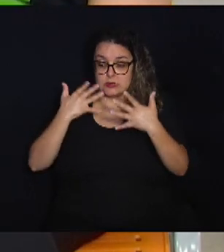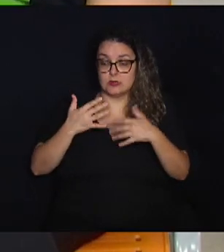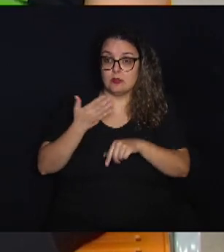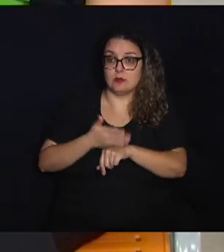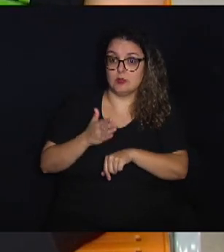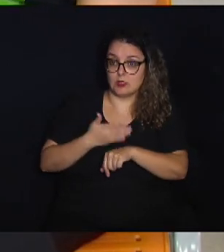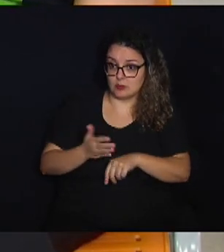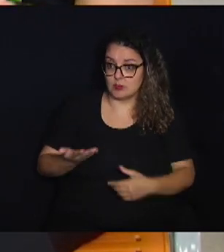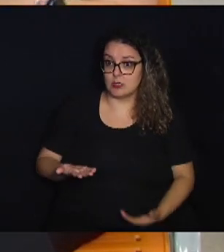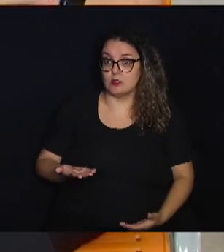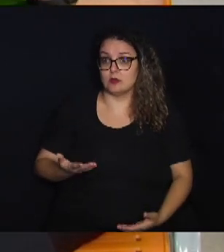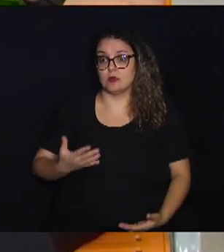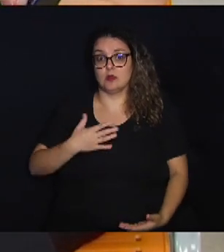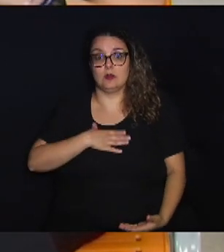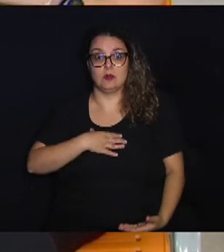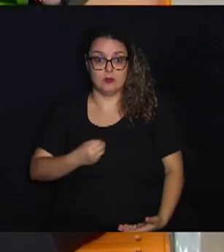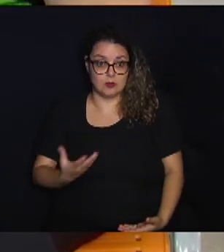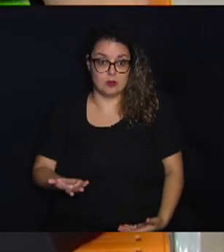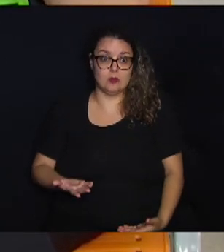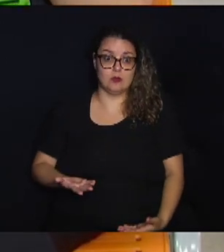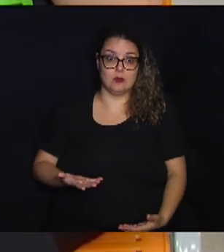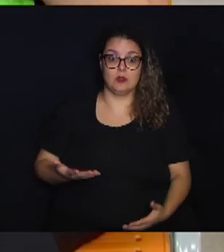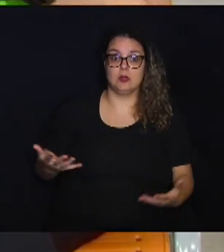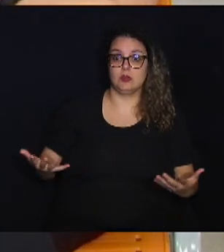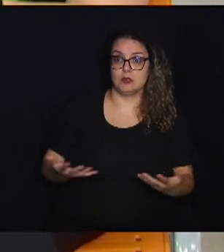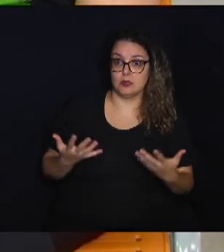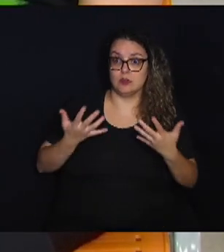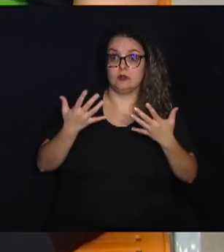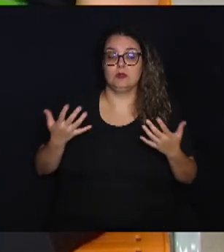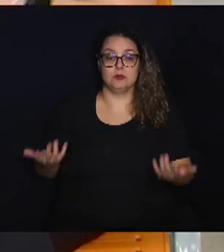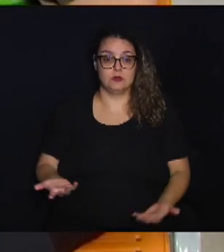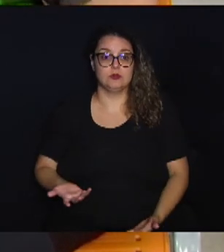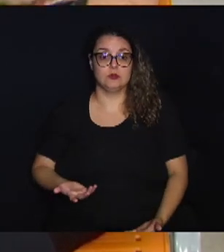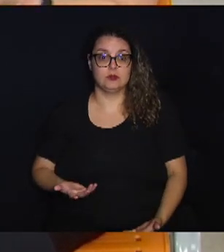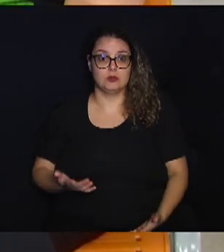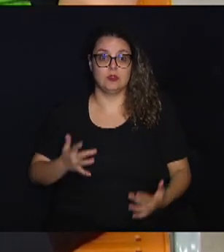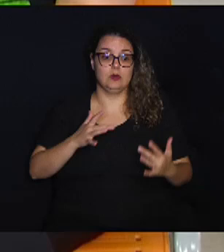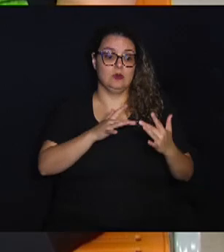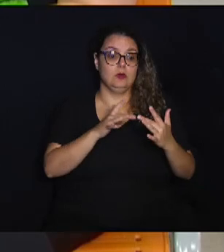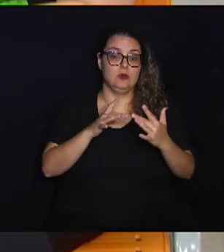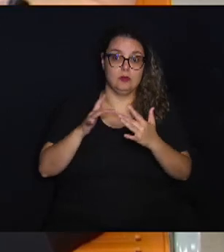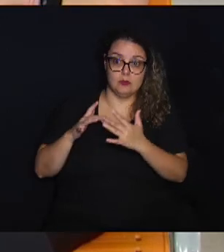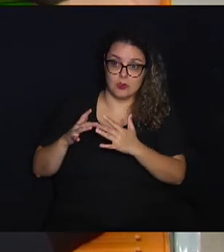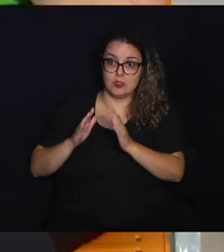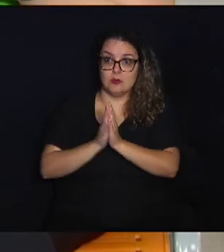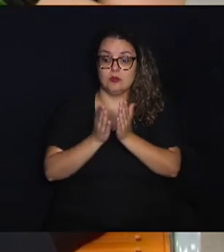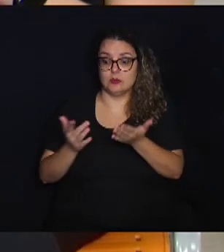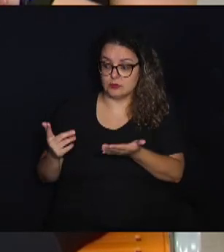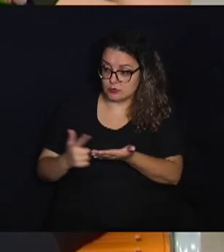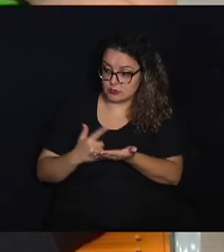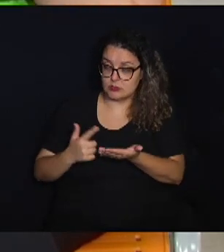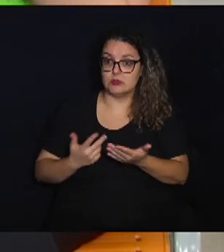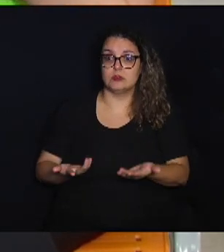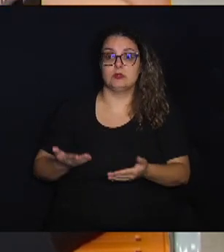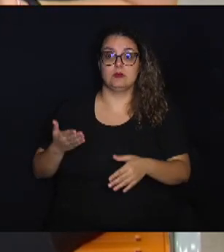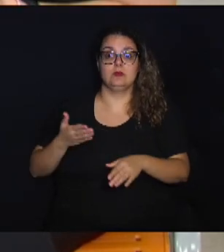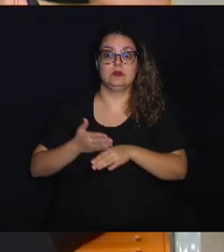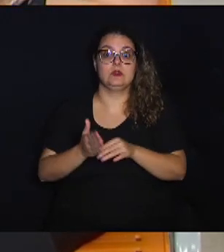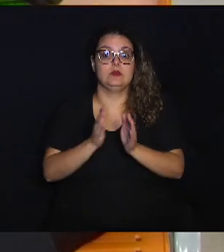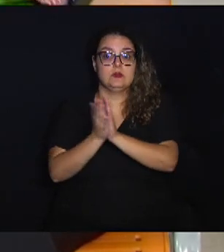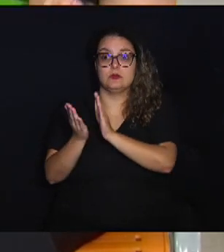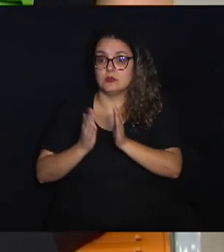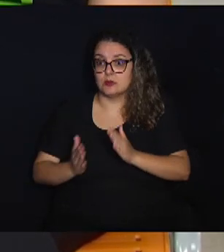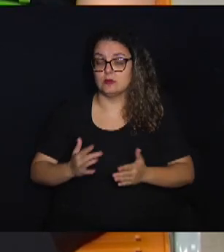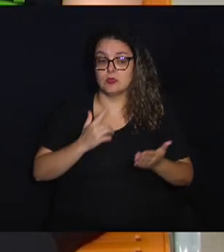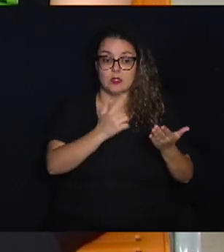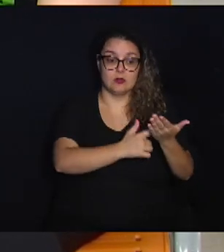isso com o seu filho, né, incentivar, estimular o contato com os livros materialmente, então visitar bibliotecas,